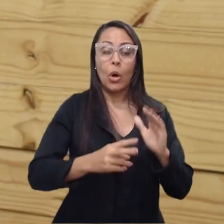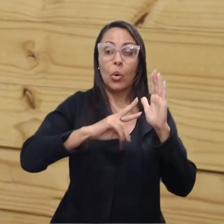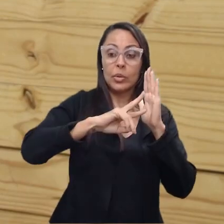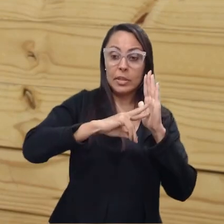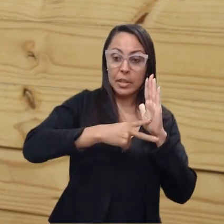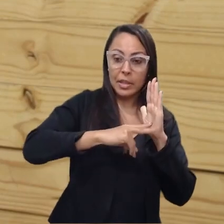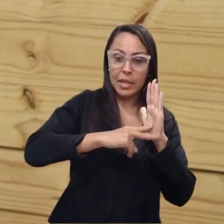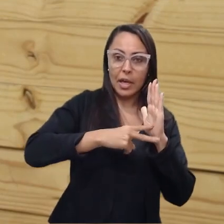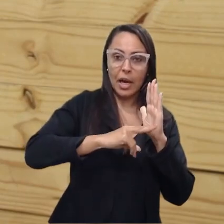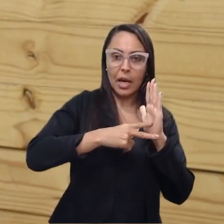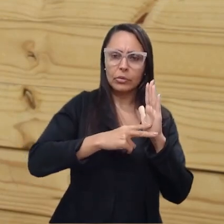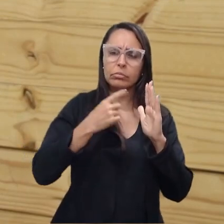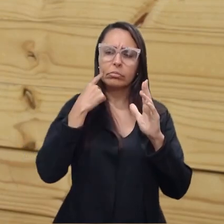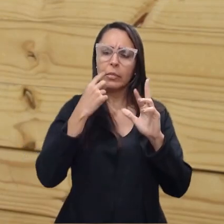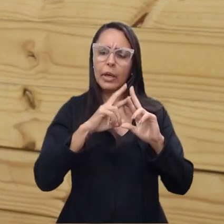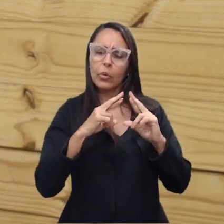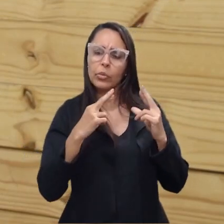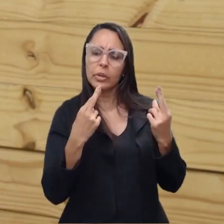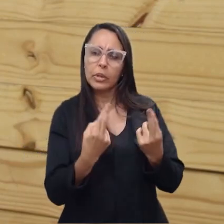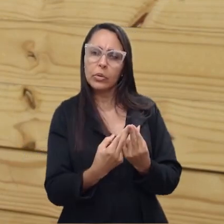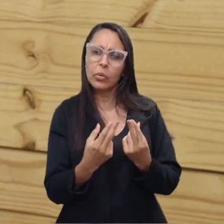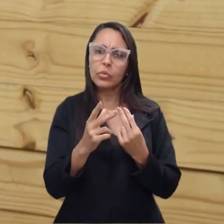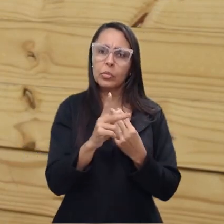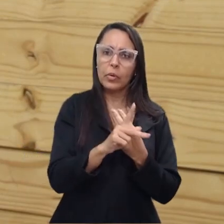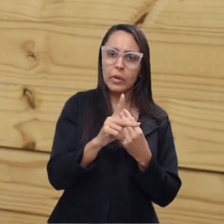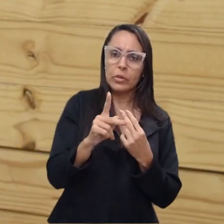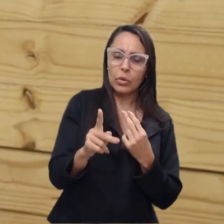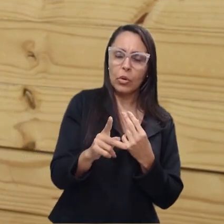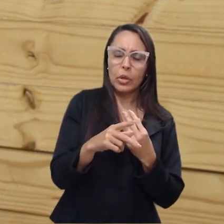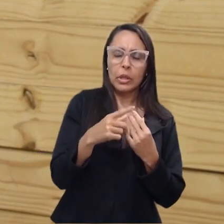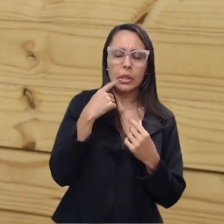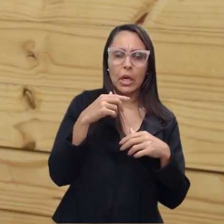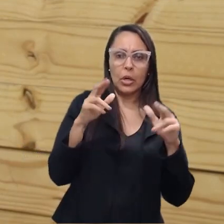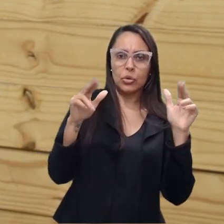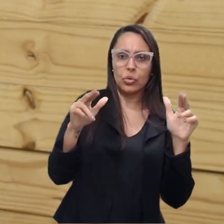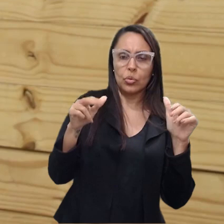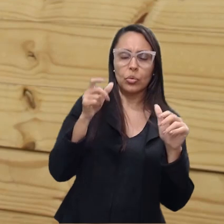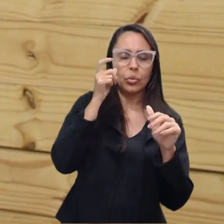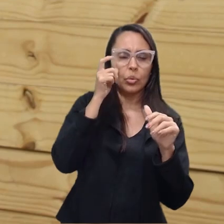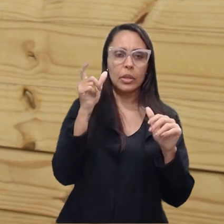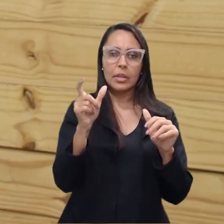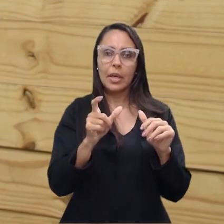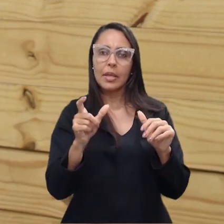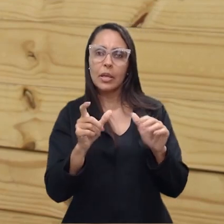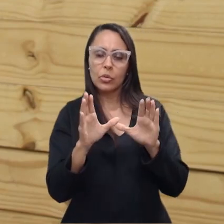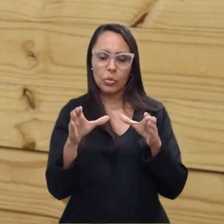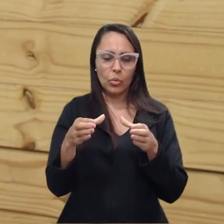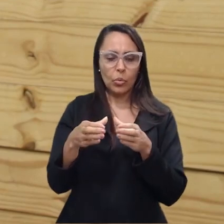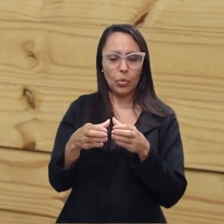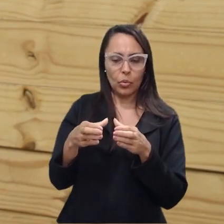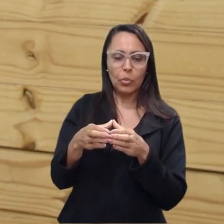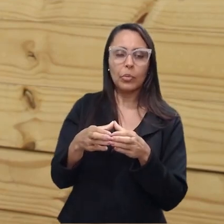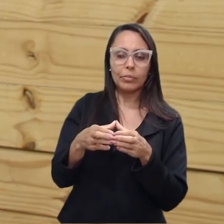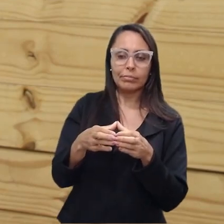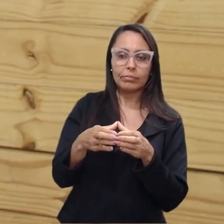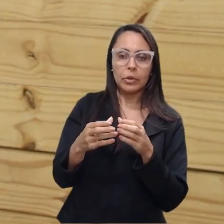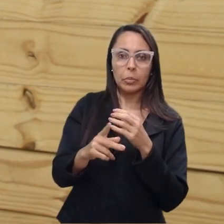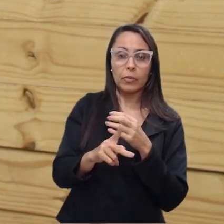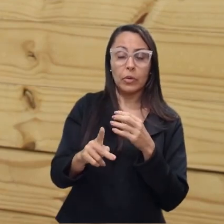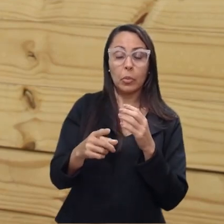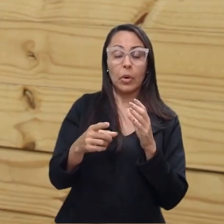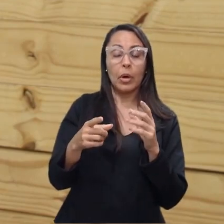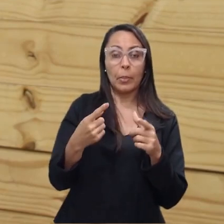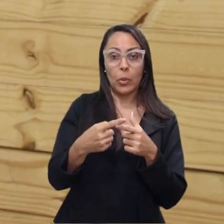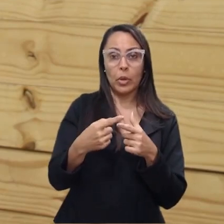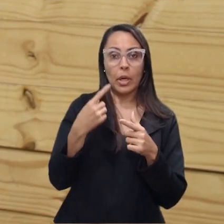sindicato vindo para se reunir com os profissionais para tratar ali de assuntos do interesse desse grupo de profissionais, porque é um